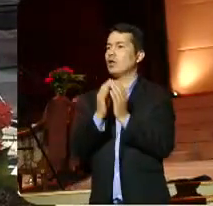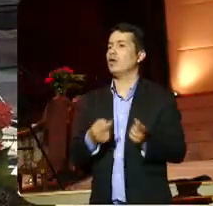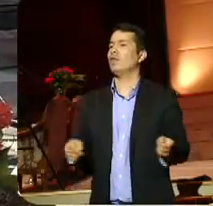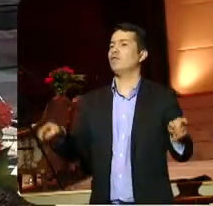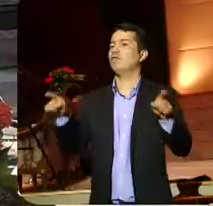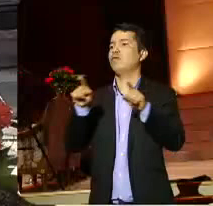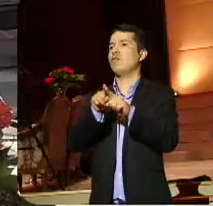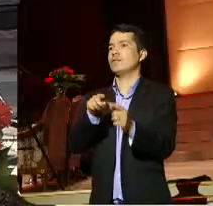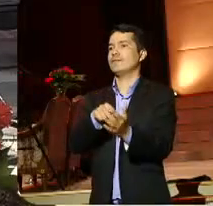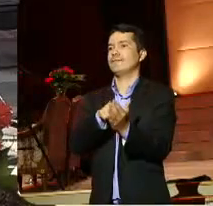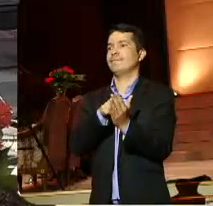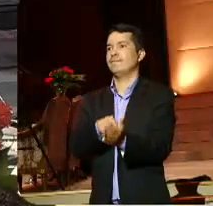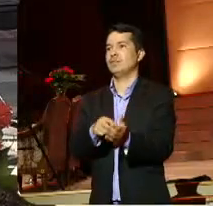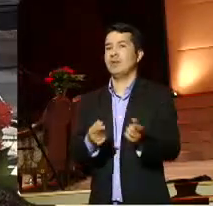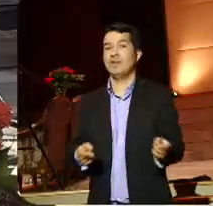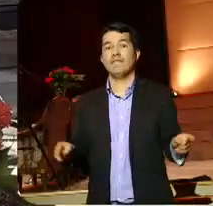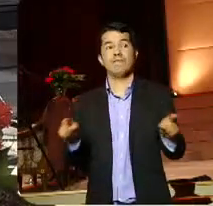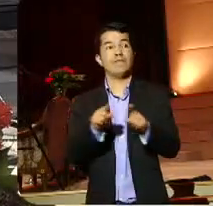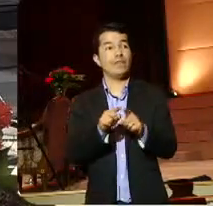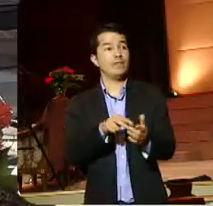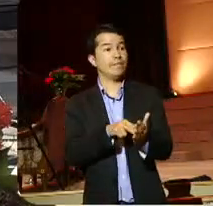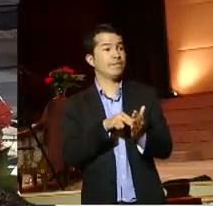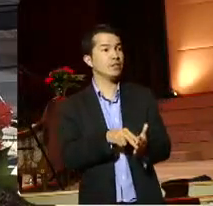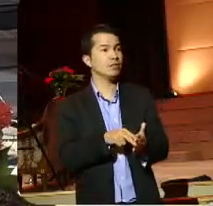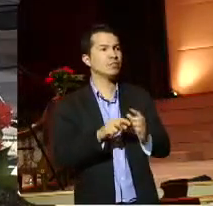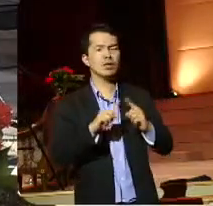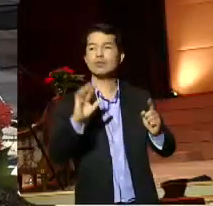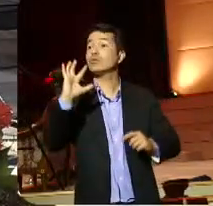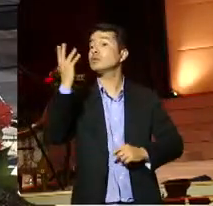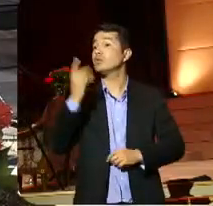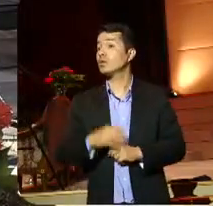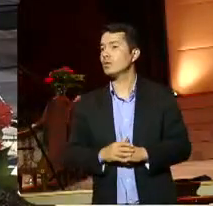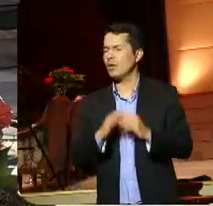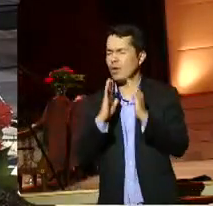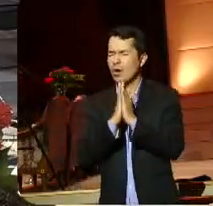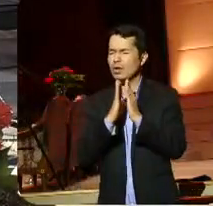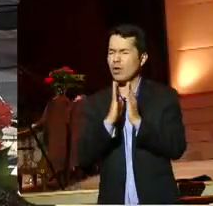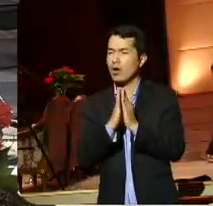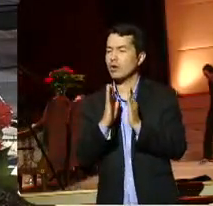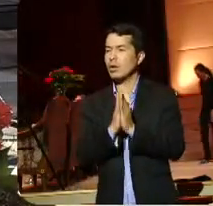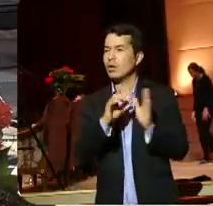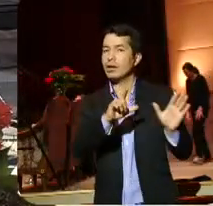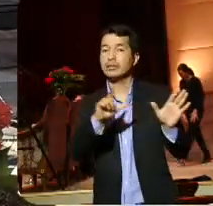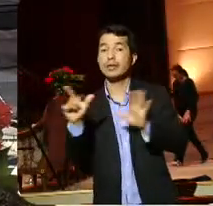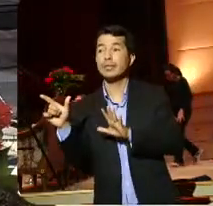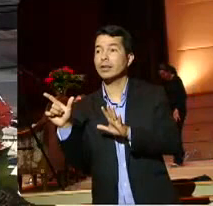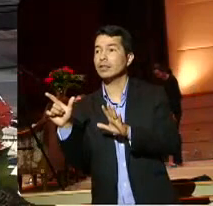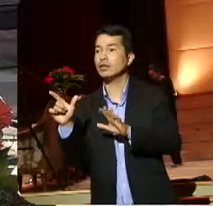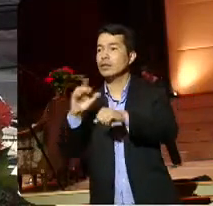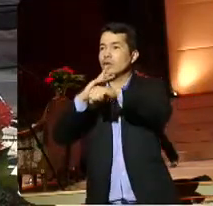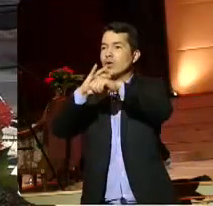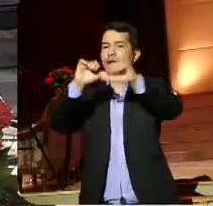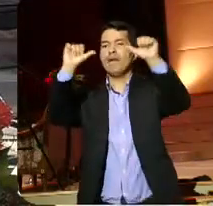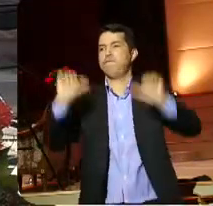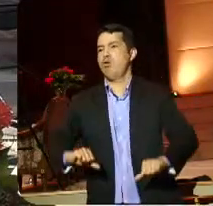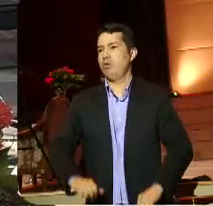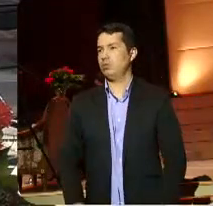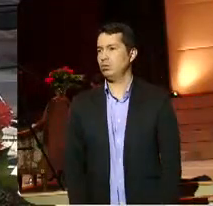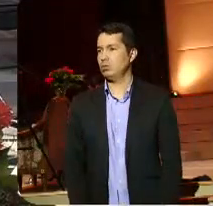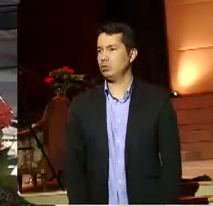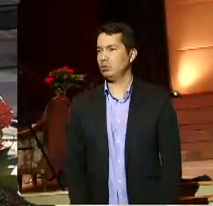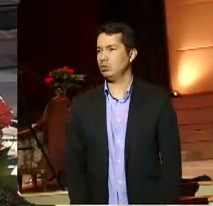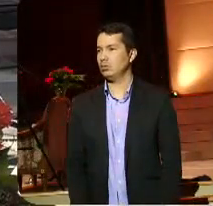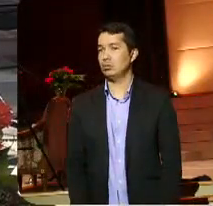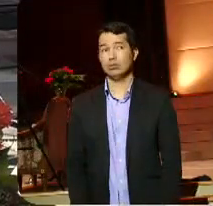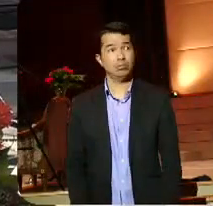aí, naquela semana, ele piorou. E ele disse assim: será que eu estou entendendo tudo errado? Já aconteceu